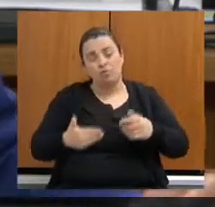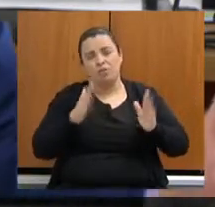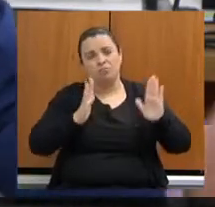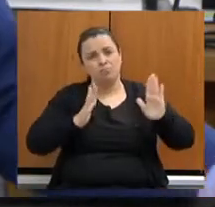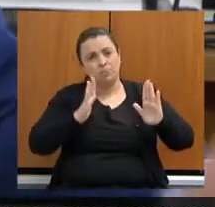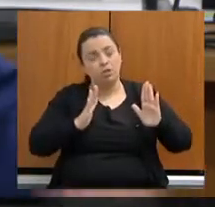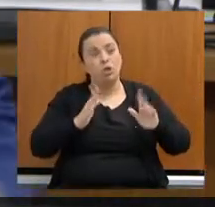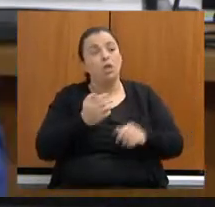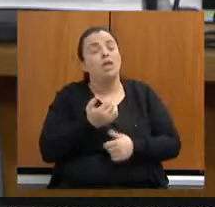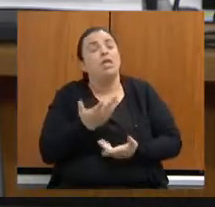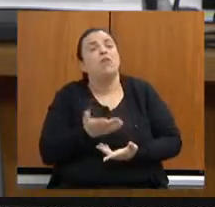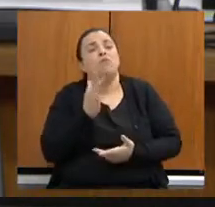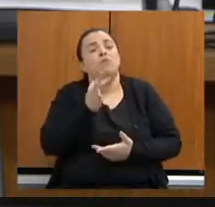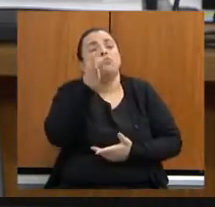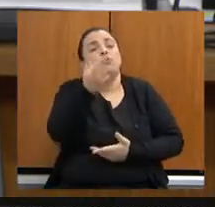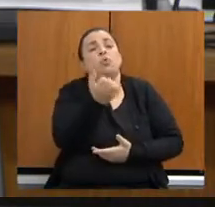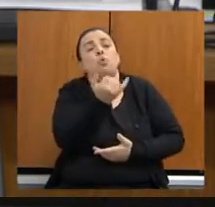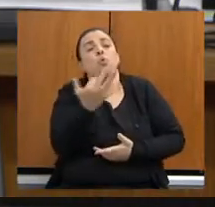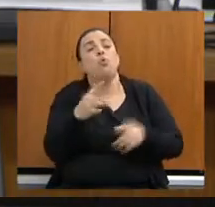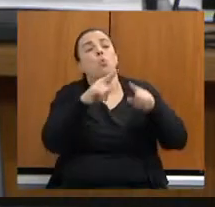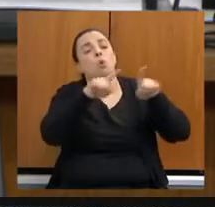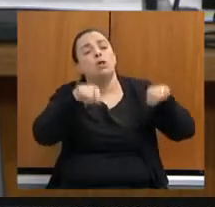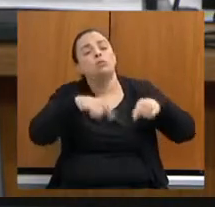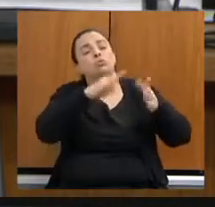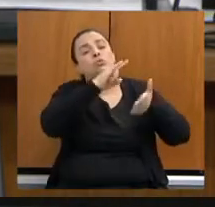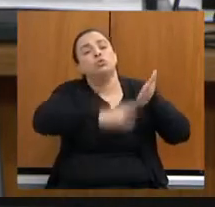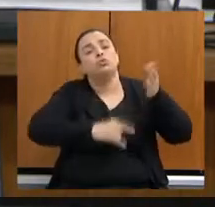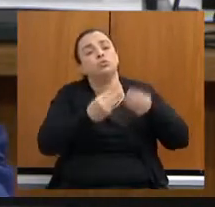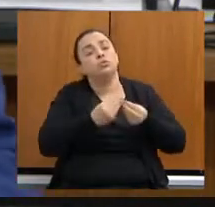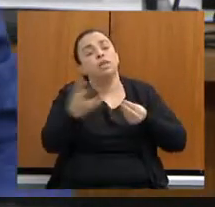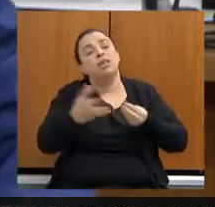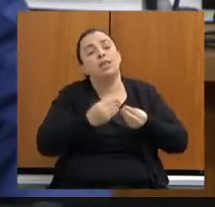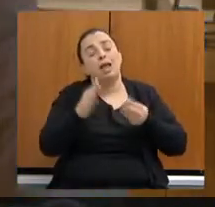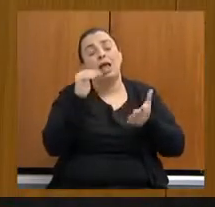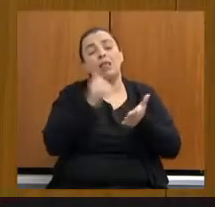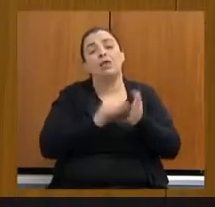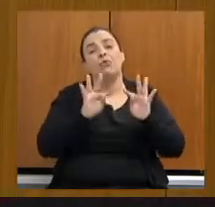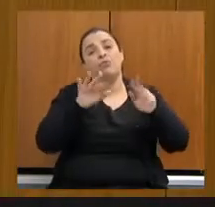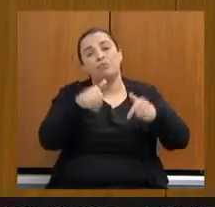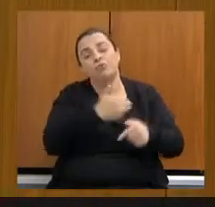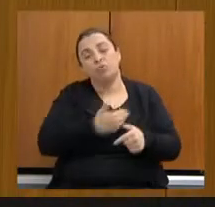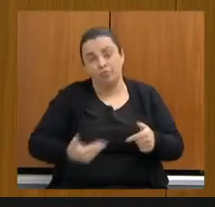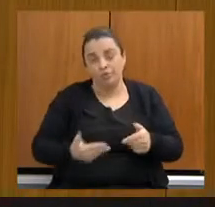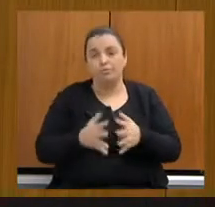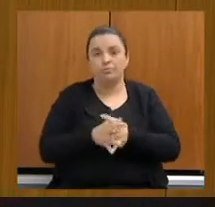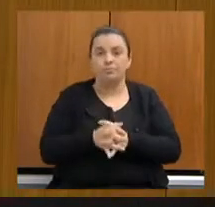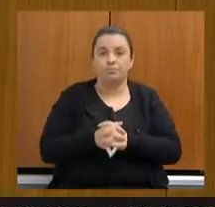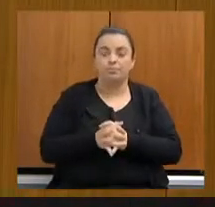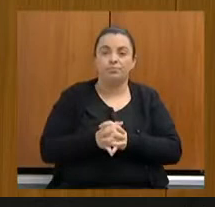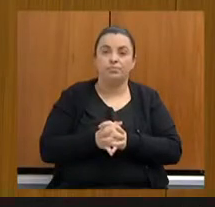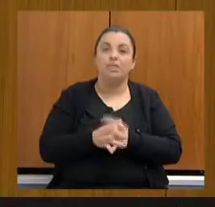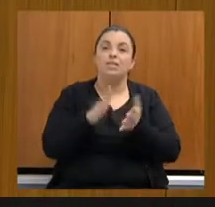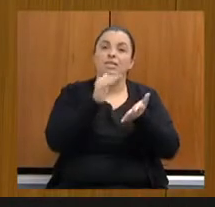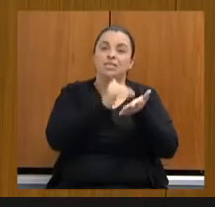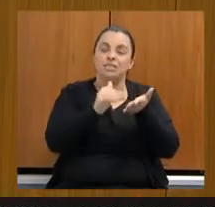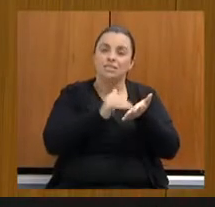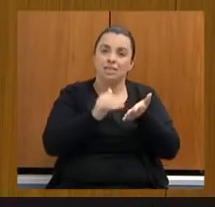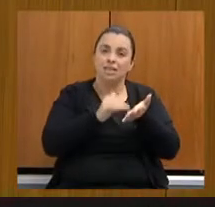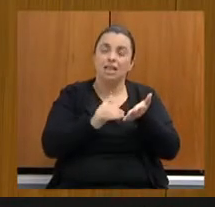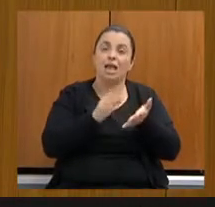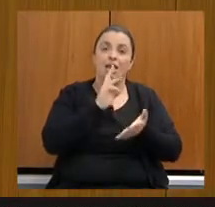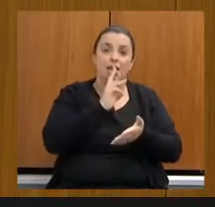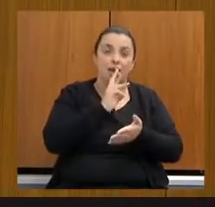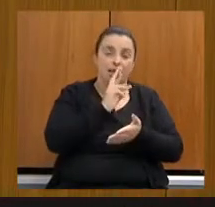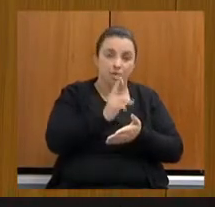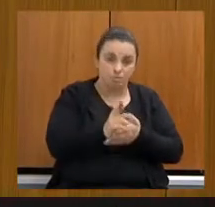de entregar Quantos títulos até o final do governo é isso a secretária durante a